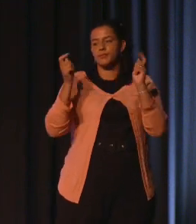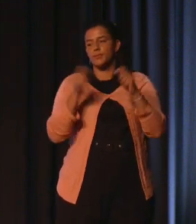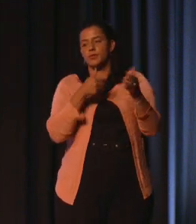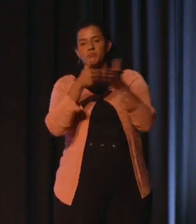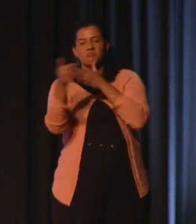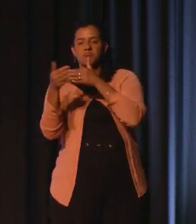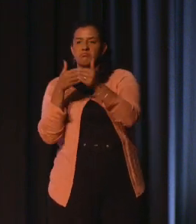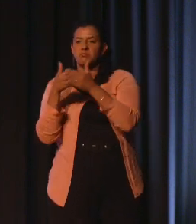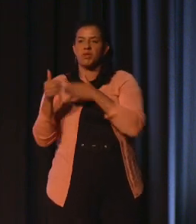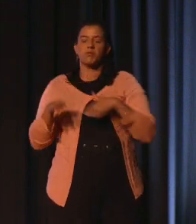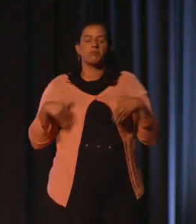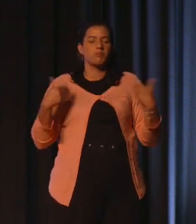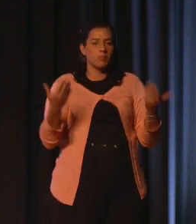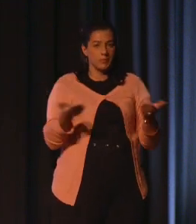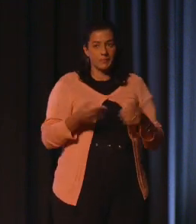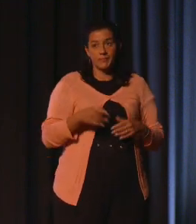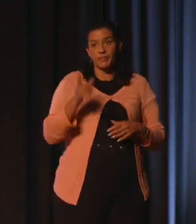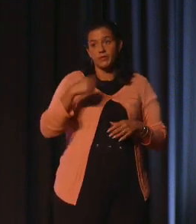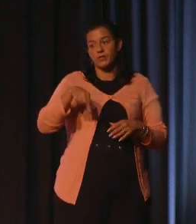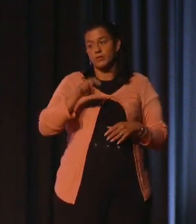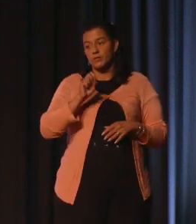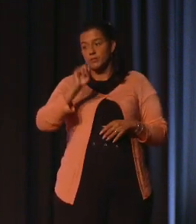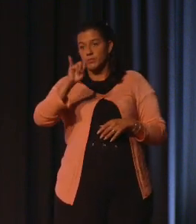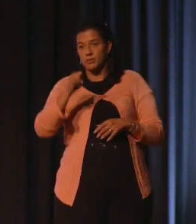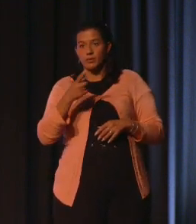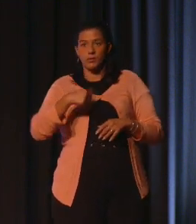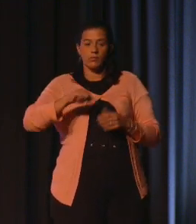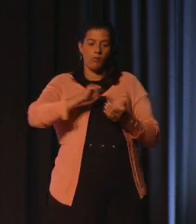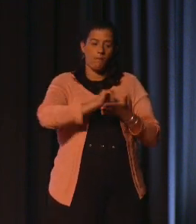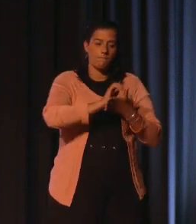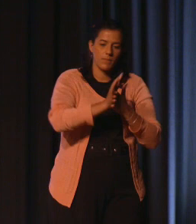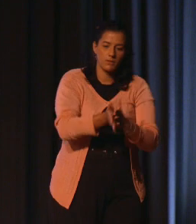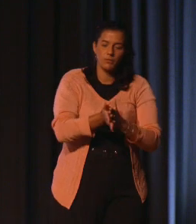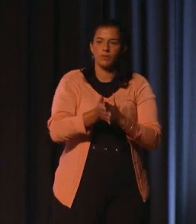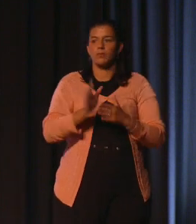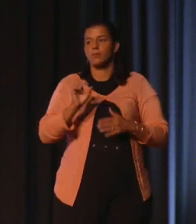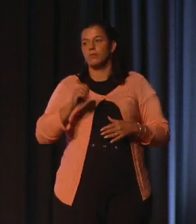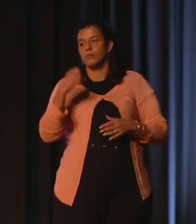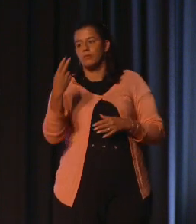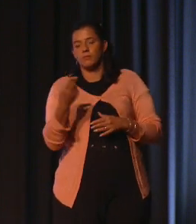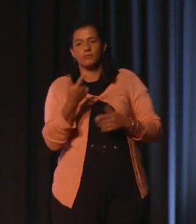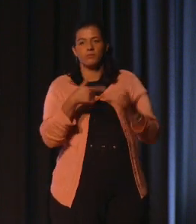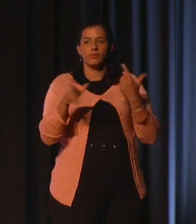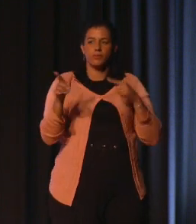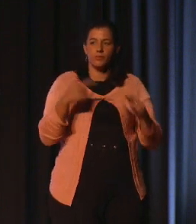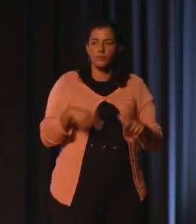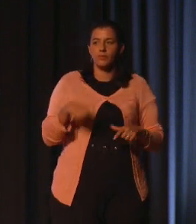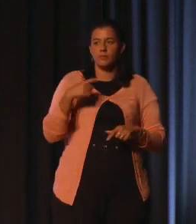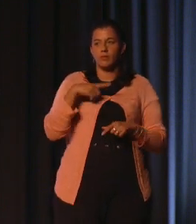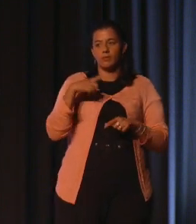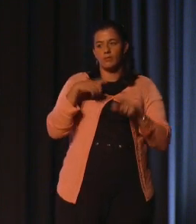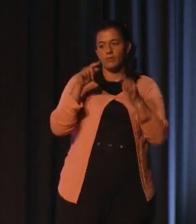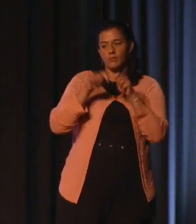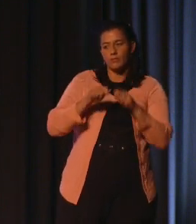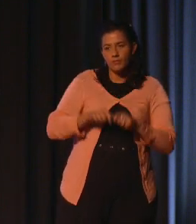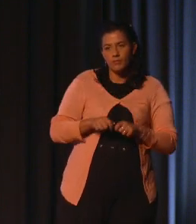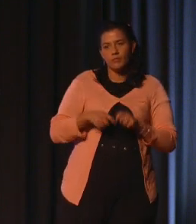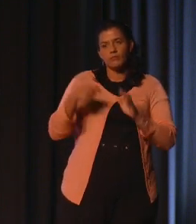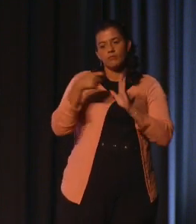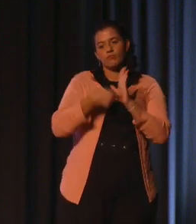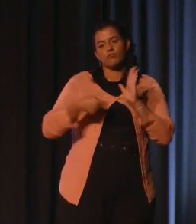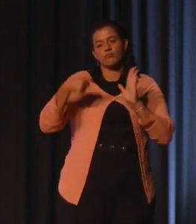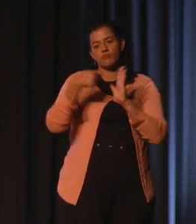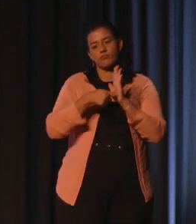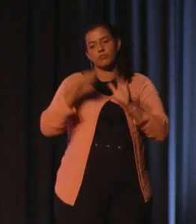ela qual for, né? Não é no sentido de eu vou magoar alguém ou eu vou fazer isso, mas eu vou fazer uma coisa